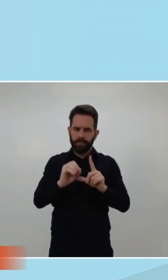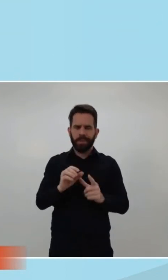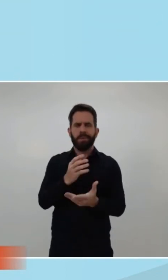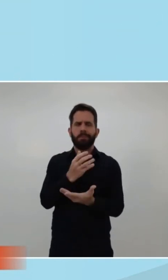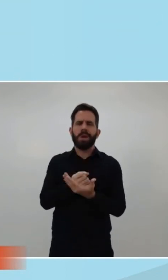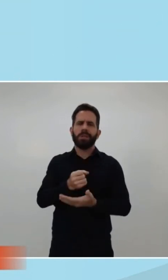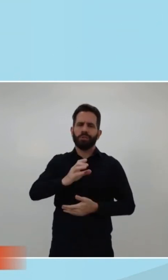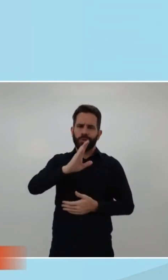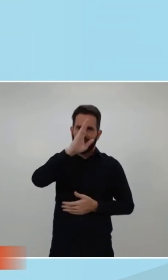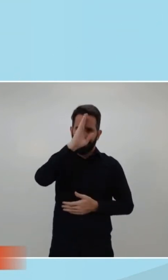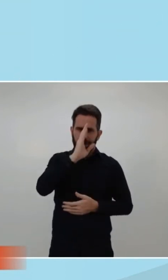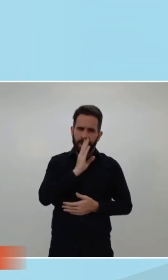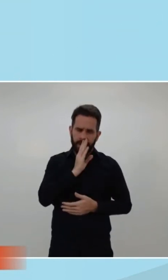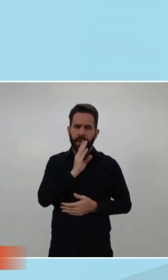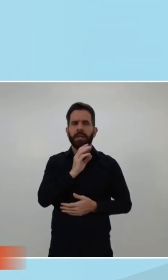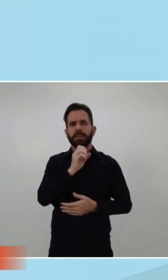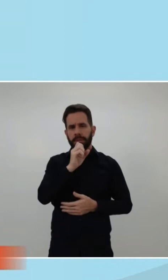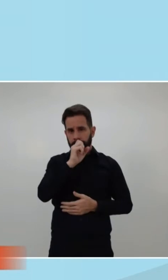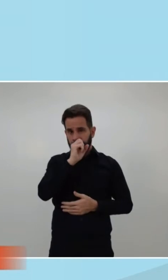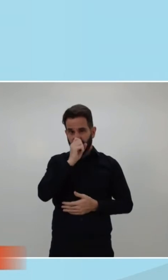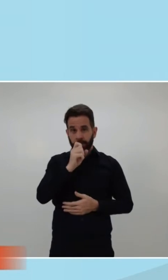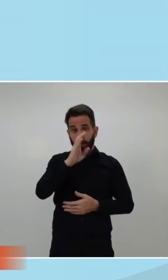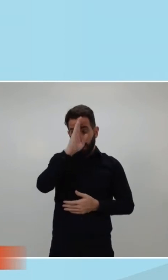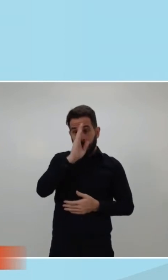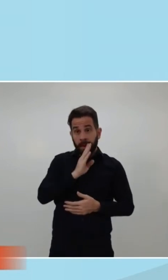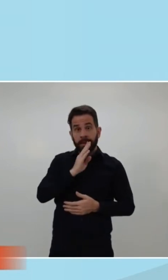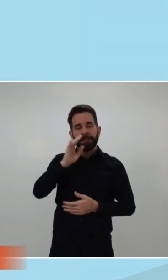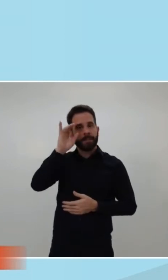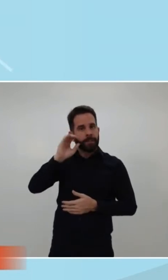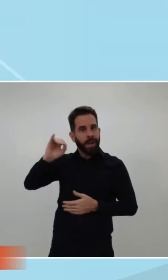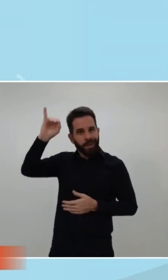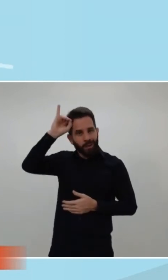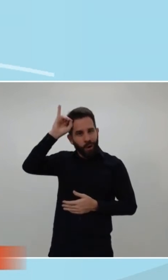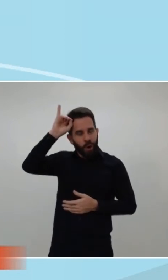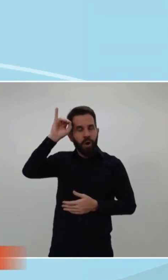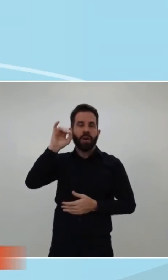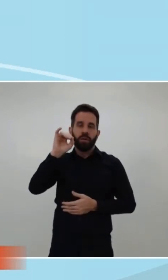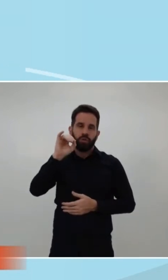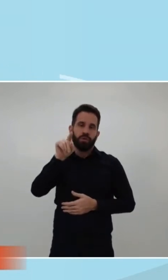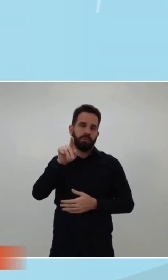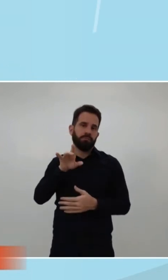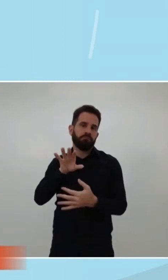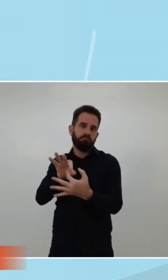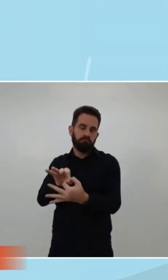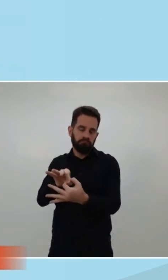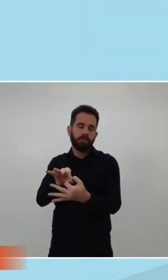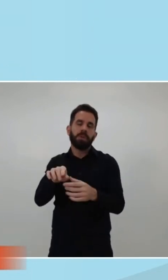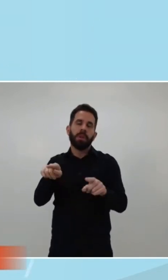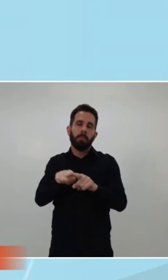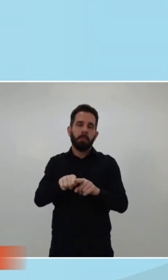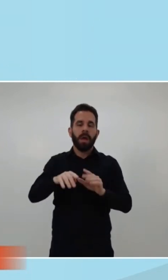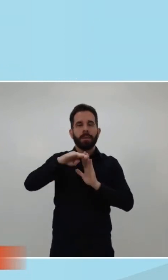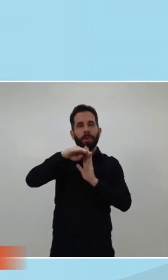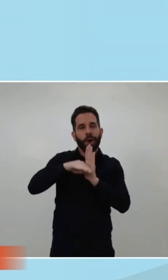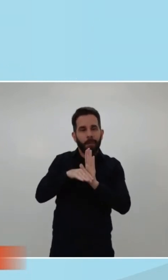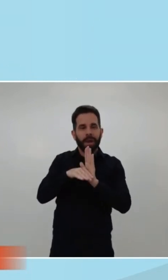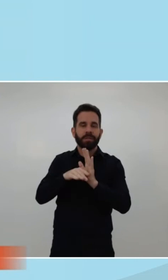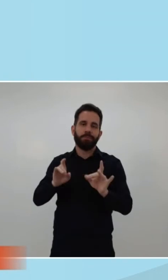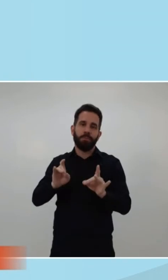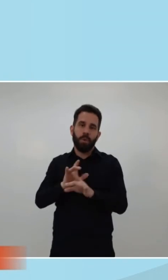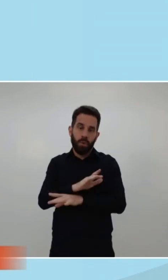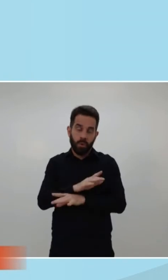para celulares com modelo Android e curtir a nossa programação. E também vai ao ar no YouTube e no